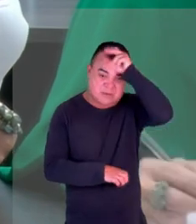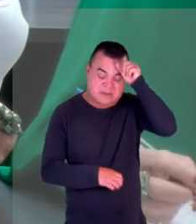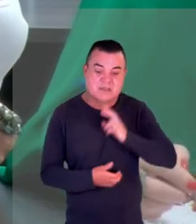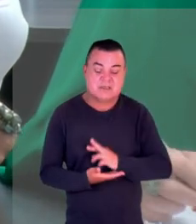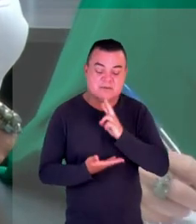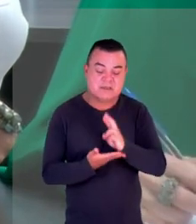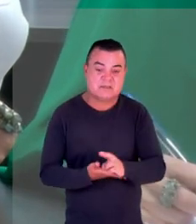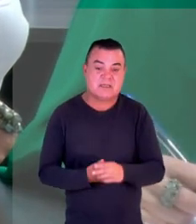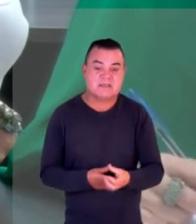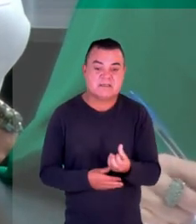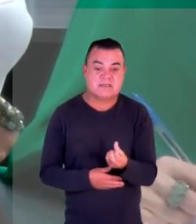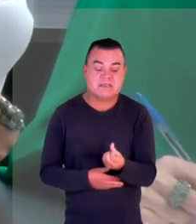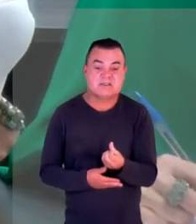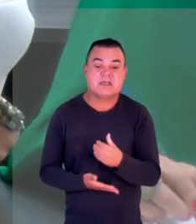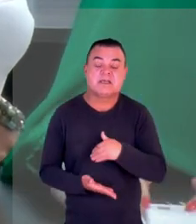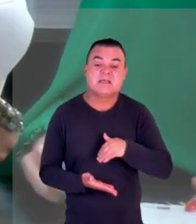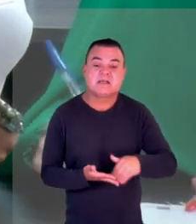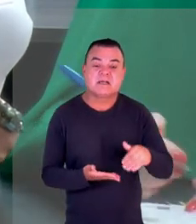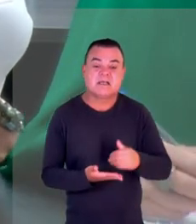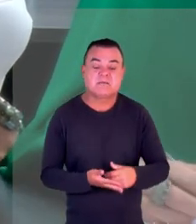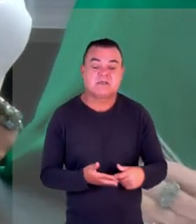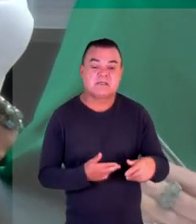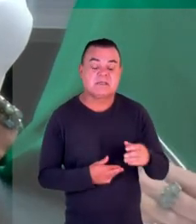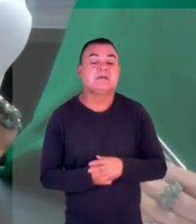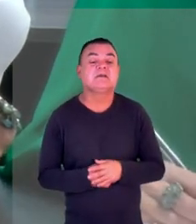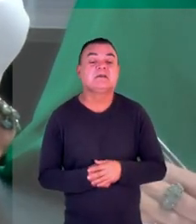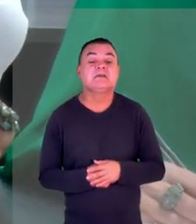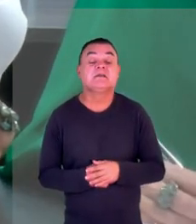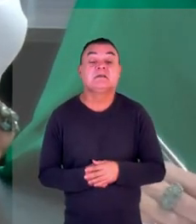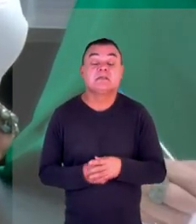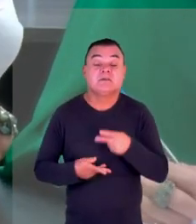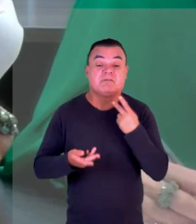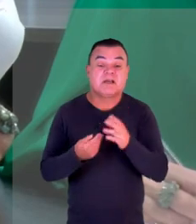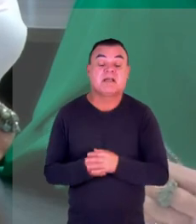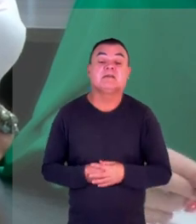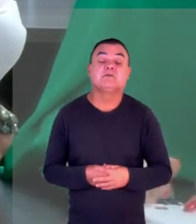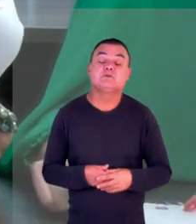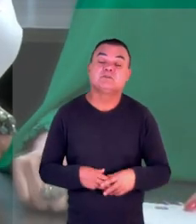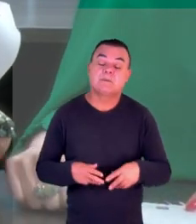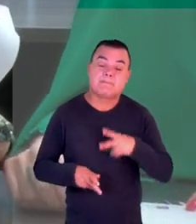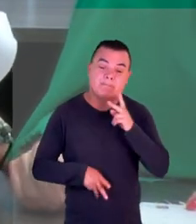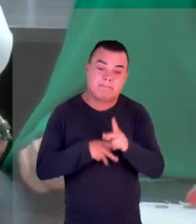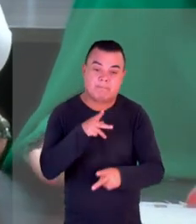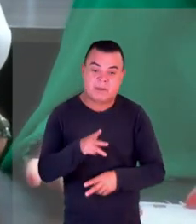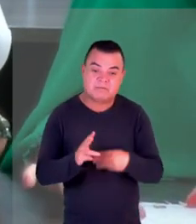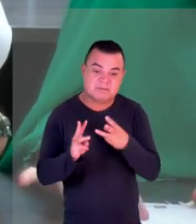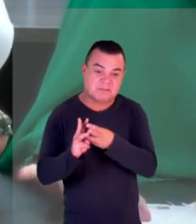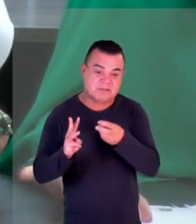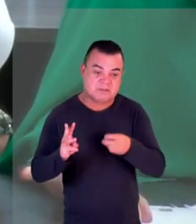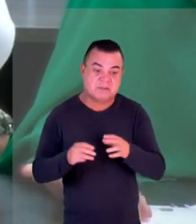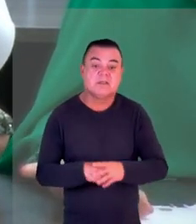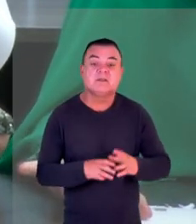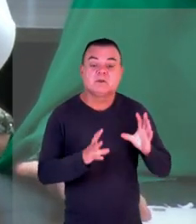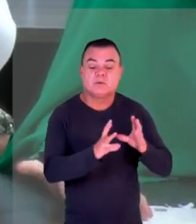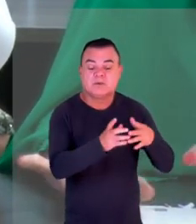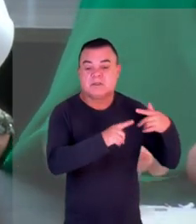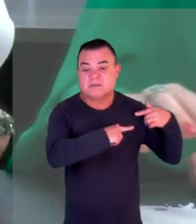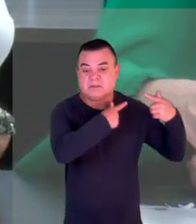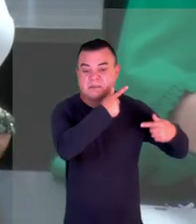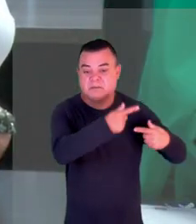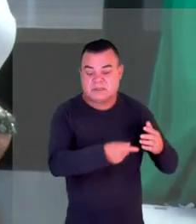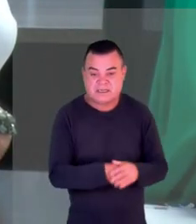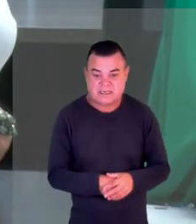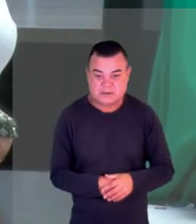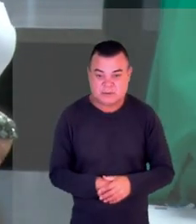coordenação e revisão que fala dos povos indígenas e comunidades tradicionais que vai falar de um outro trabalho do Ministério Público Federal que